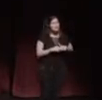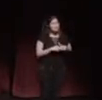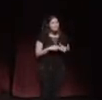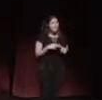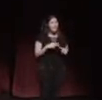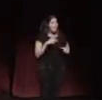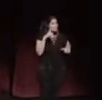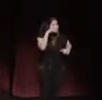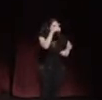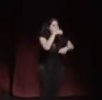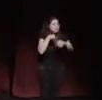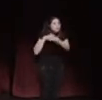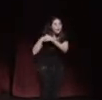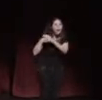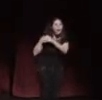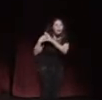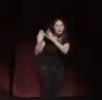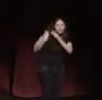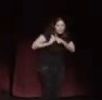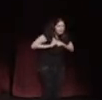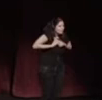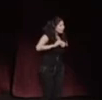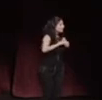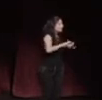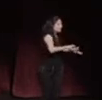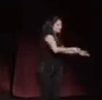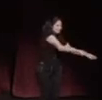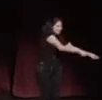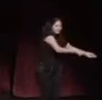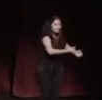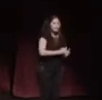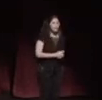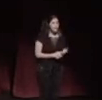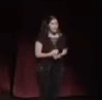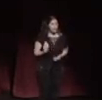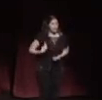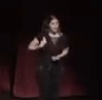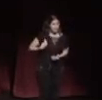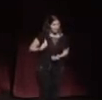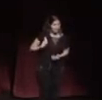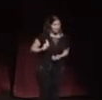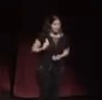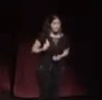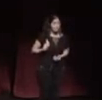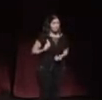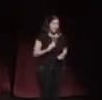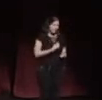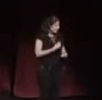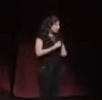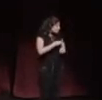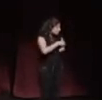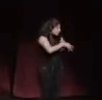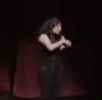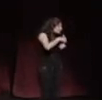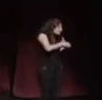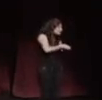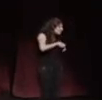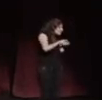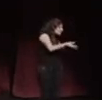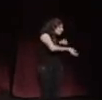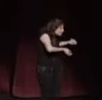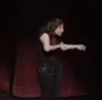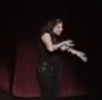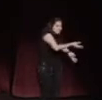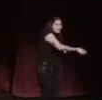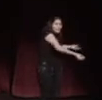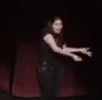transmissão. Eu vivi isso sem perceber o importante que era durante toda a minha infância. E eu